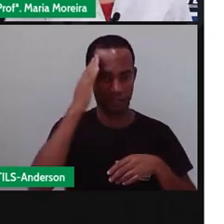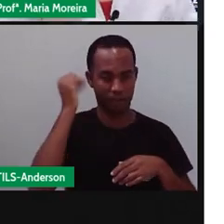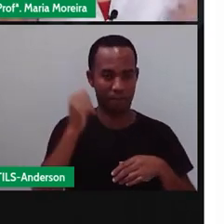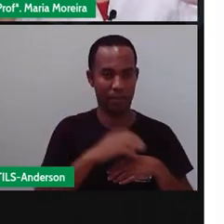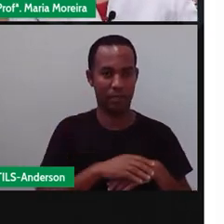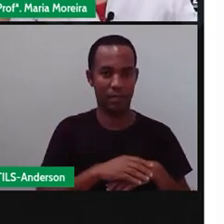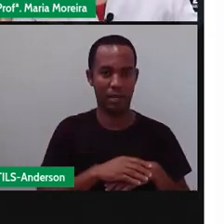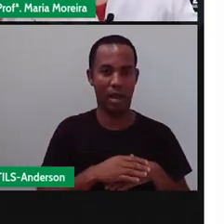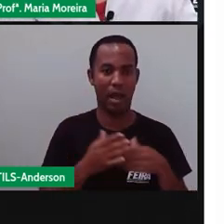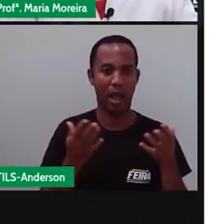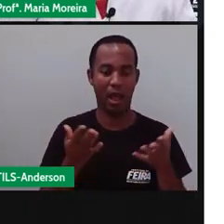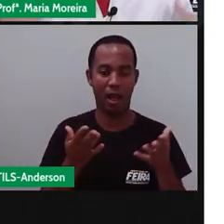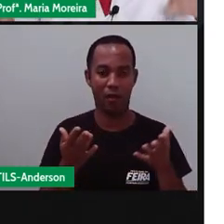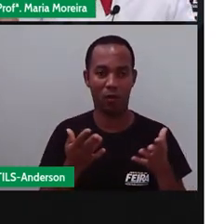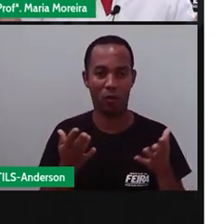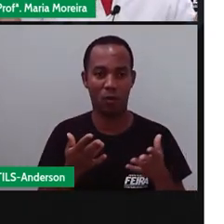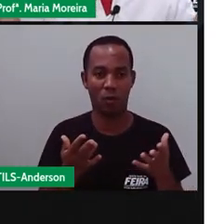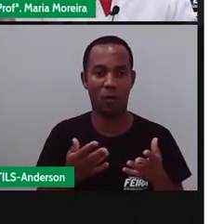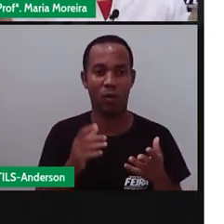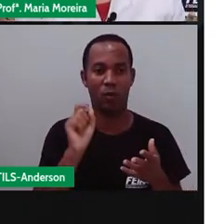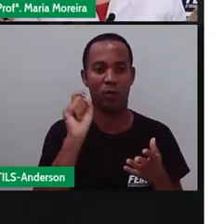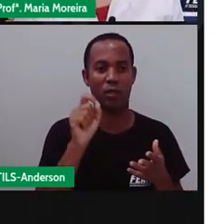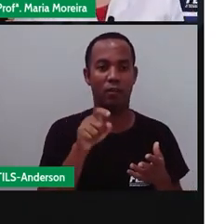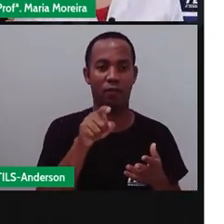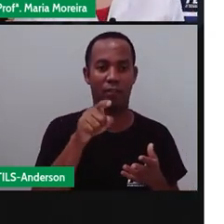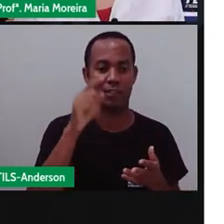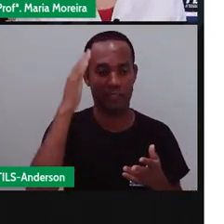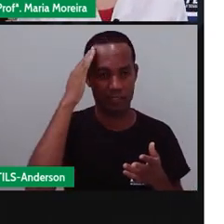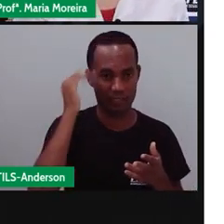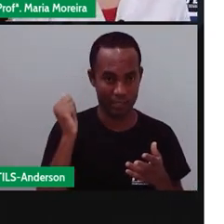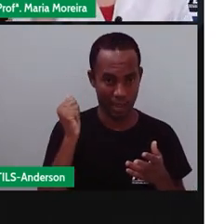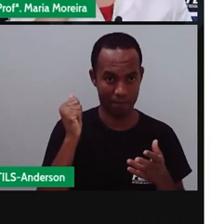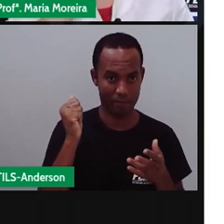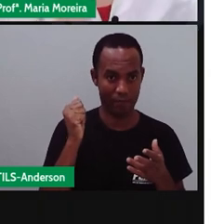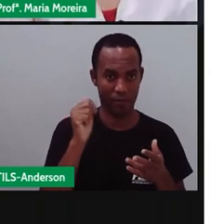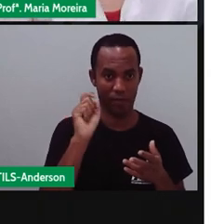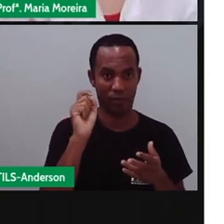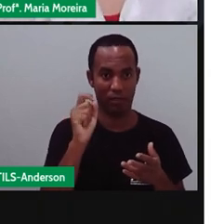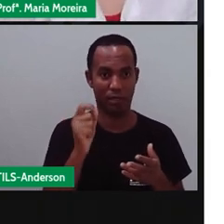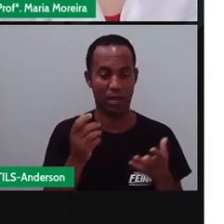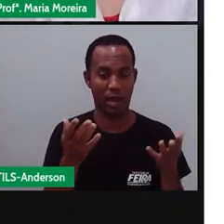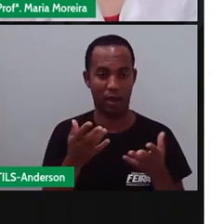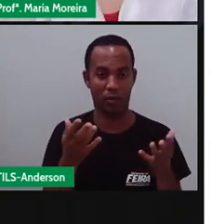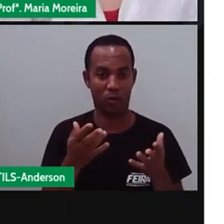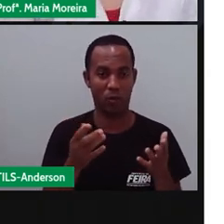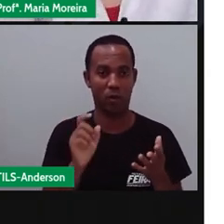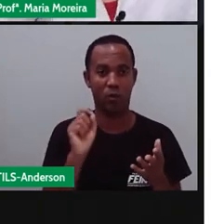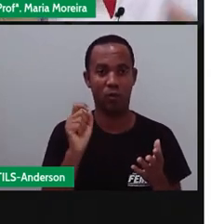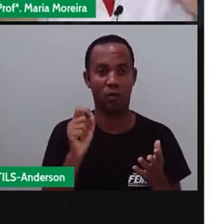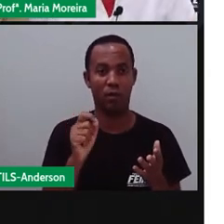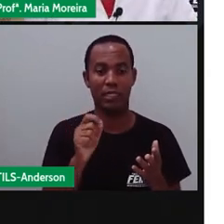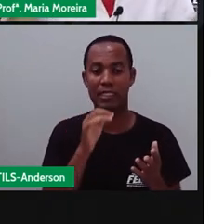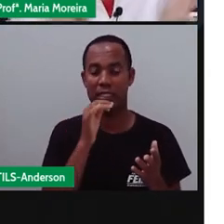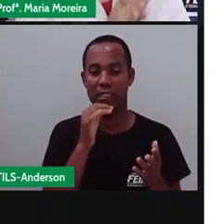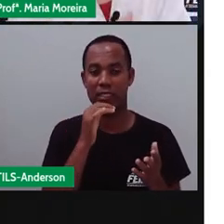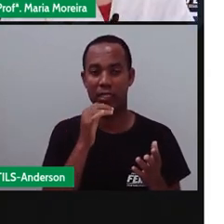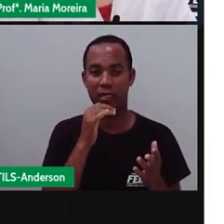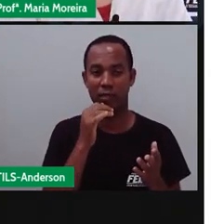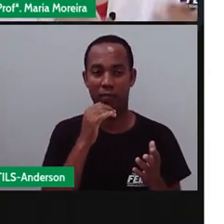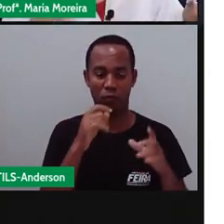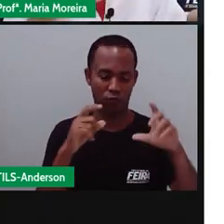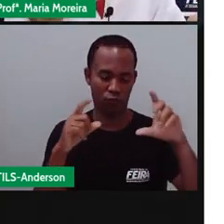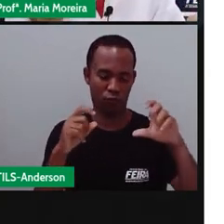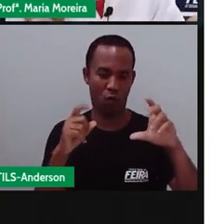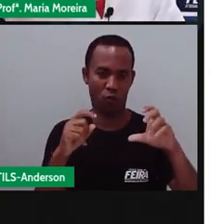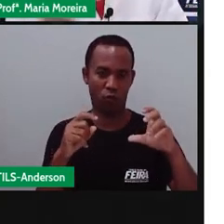disso, mas agora que vocês já sabem como fazer uma receita, que tal, né? Fazer uma receita, tirar uma